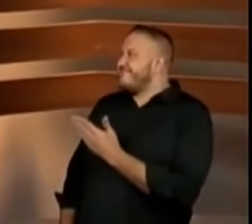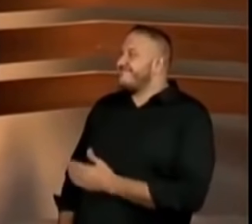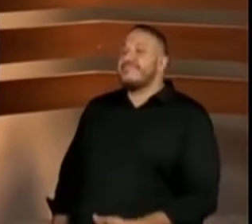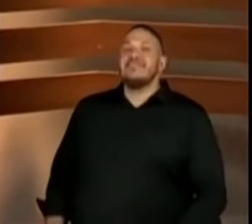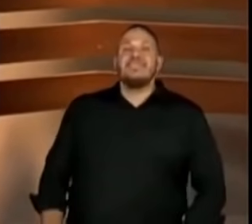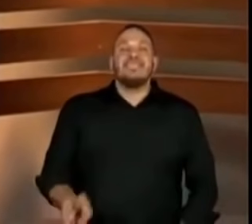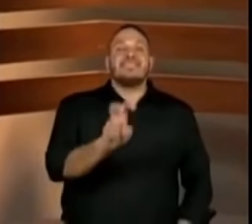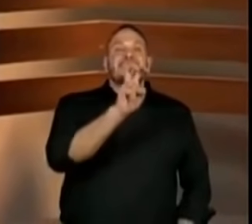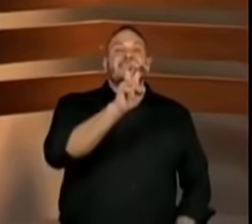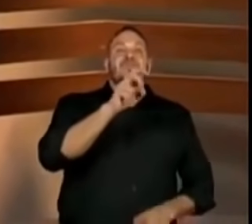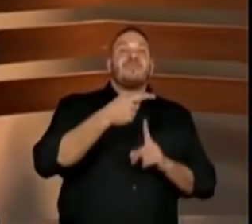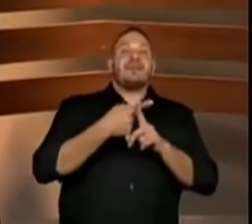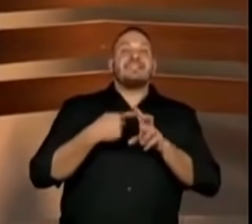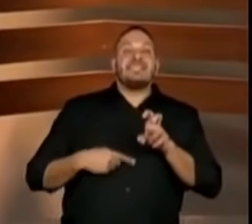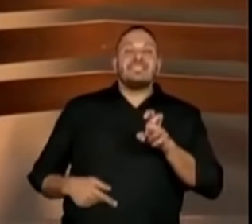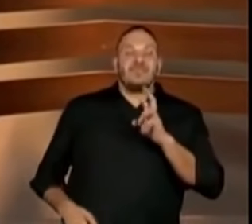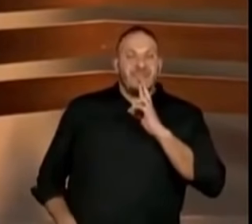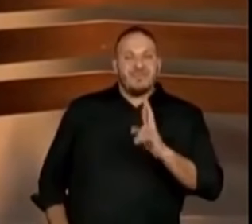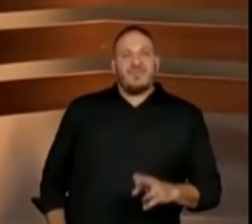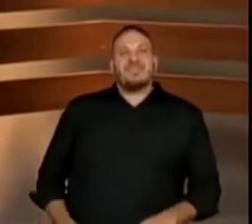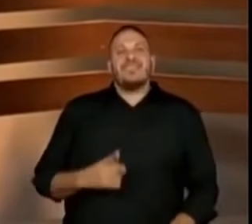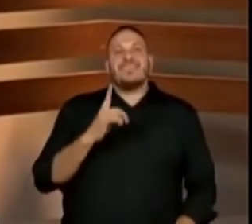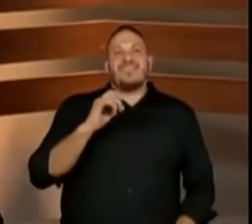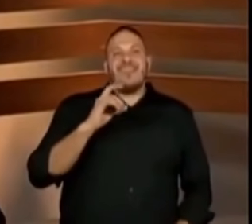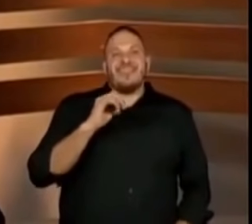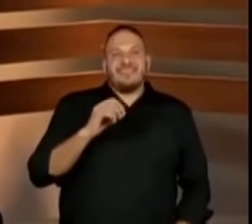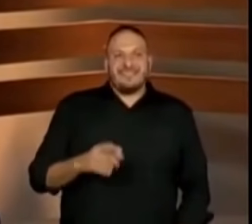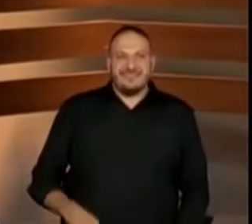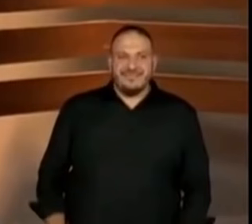E 5 mais 5? 10.